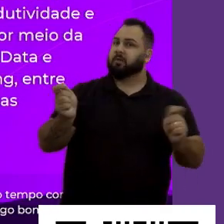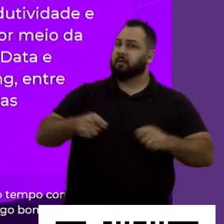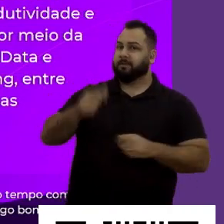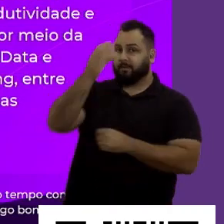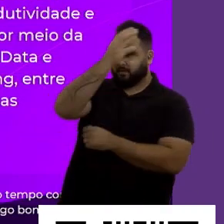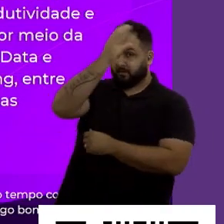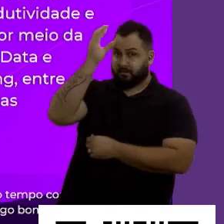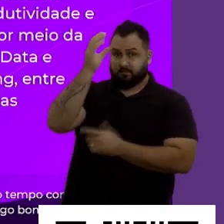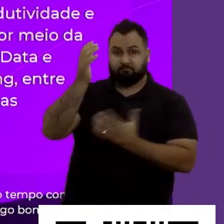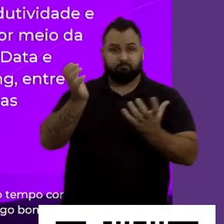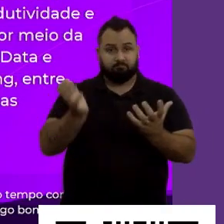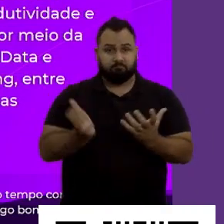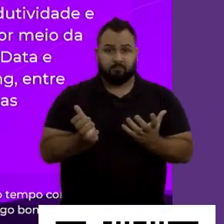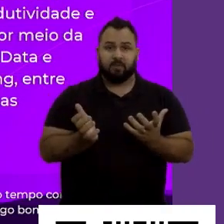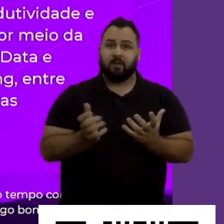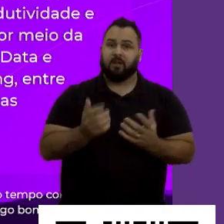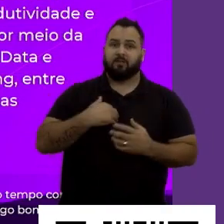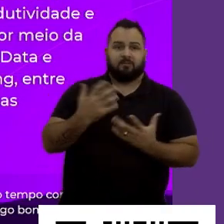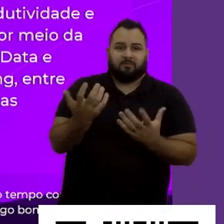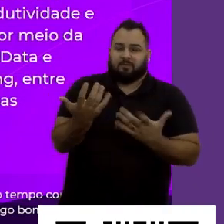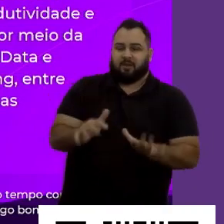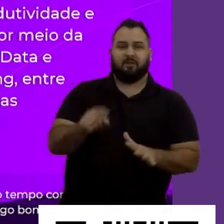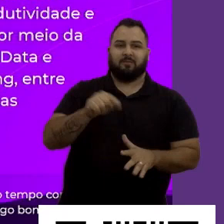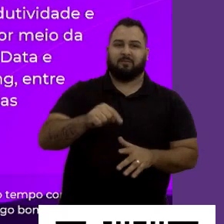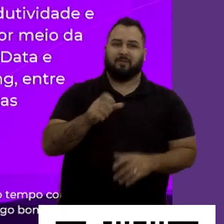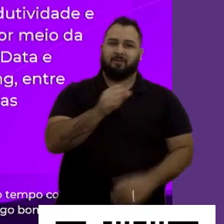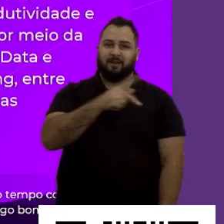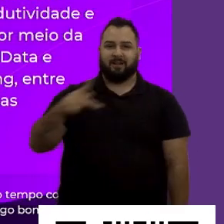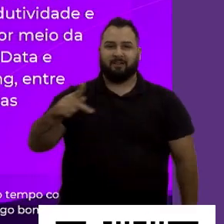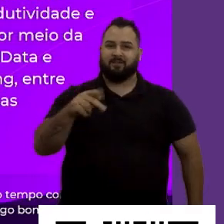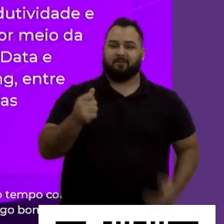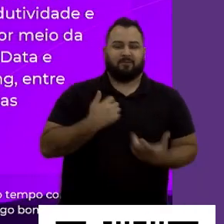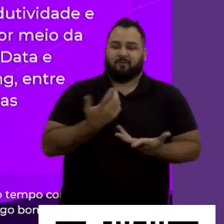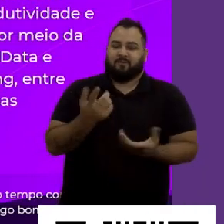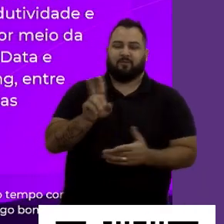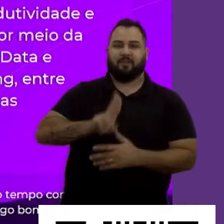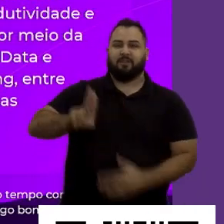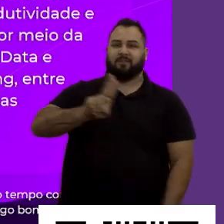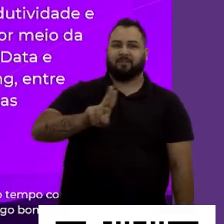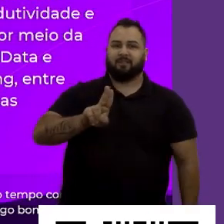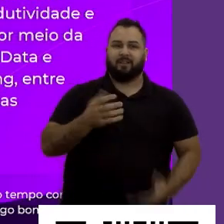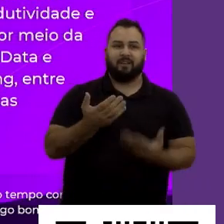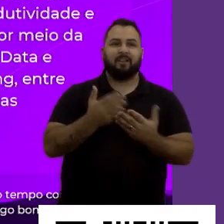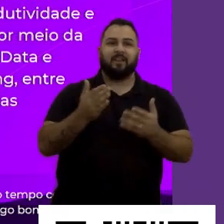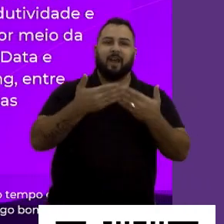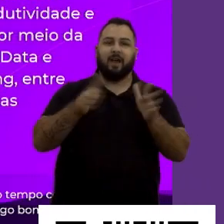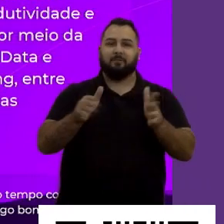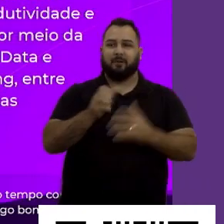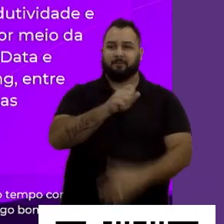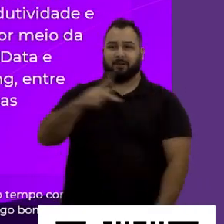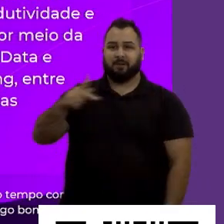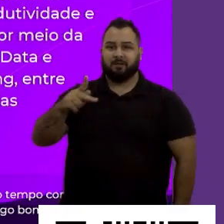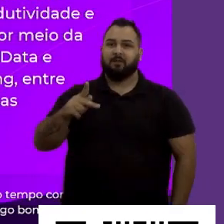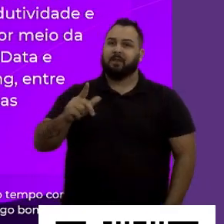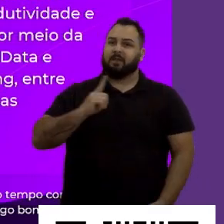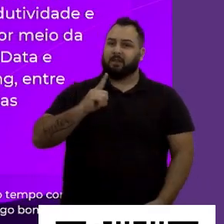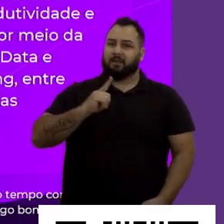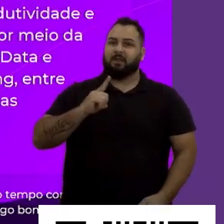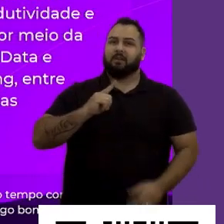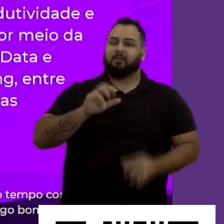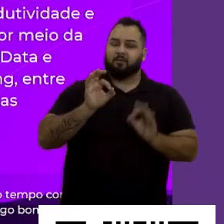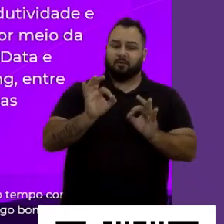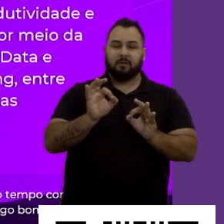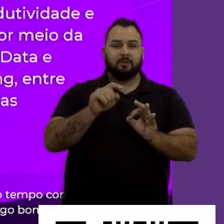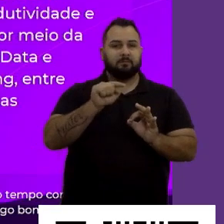deles querem eu não quero um aplicativo cheio de coisas que eu não vou usar eu quero que abra o aplicativo e tenha exatamente as coisas